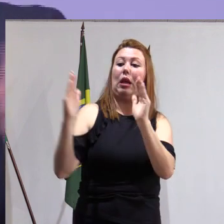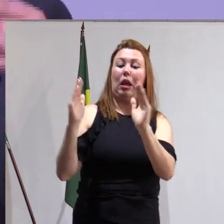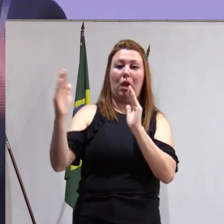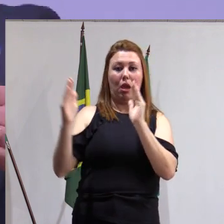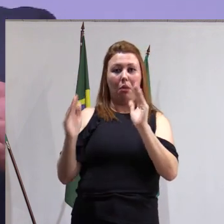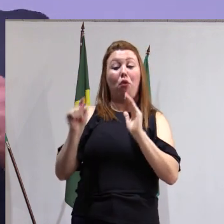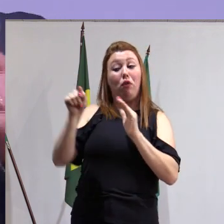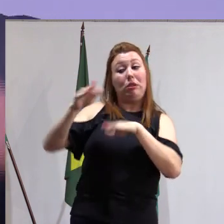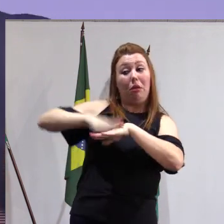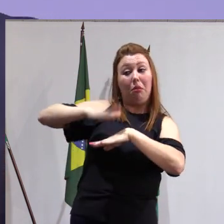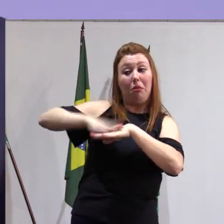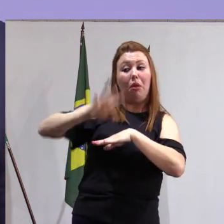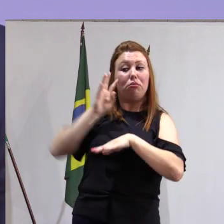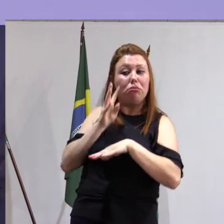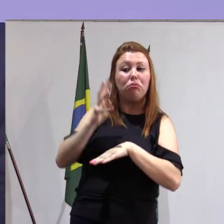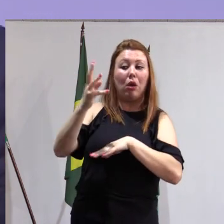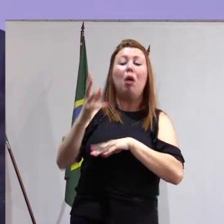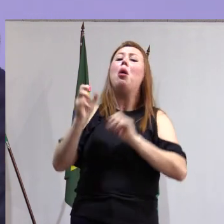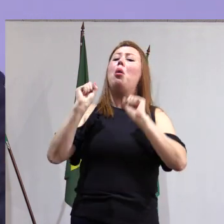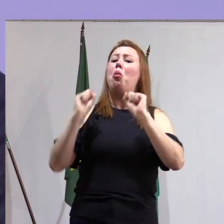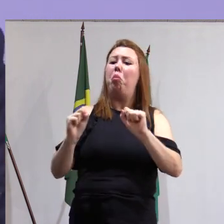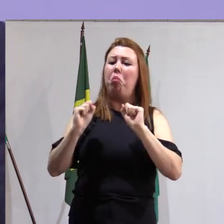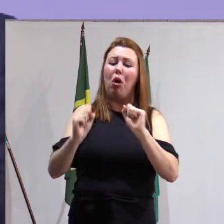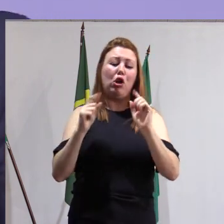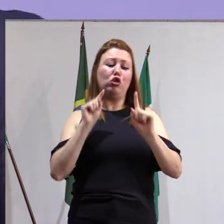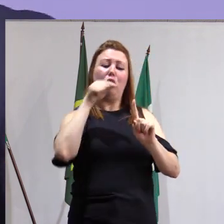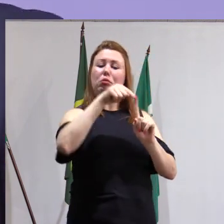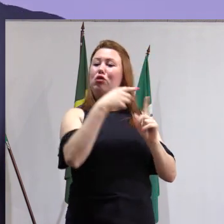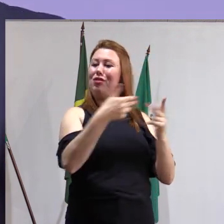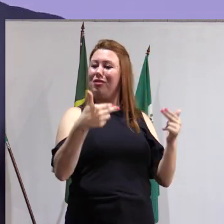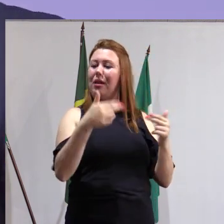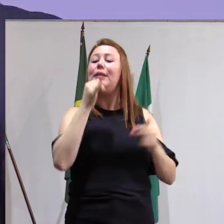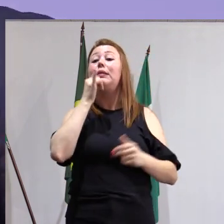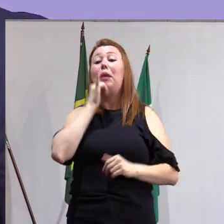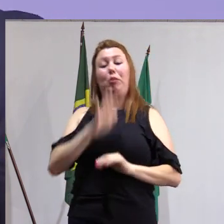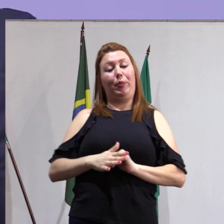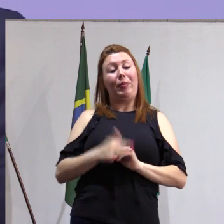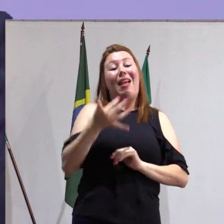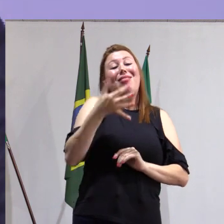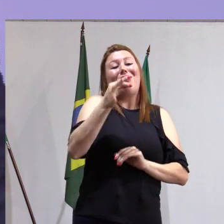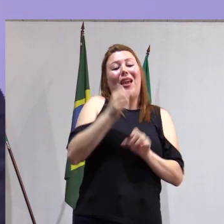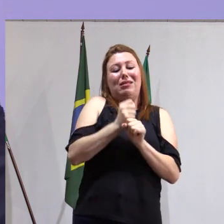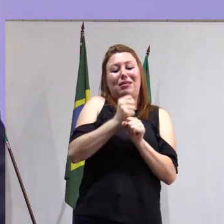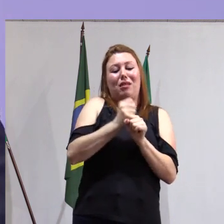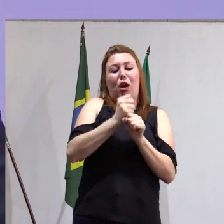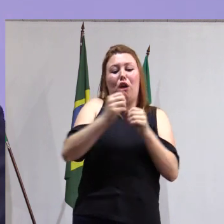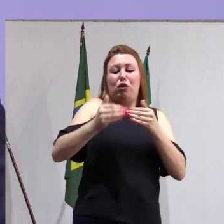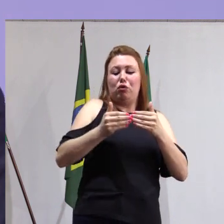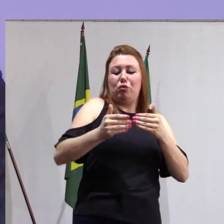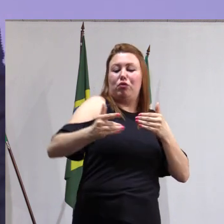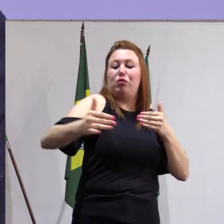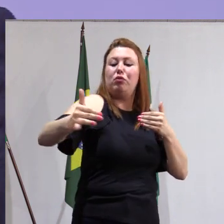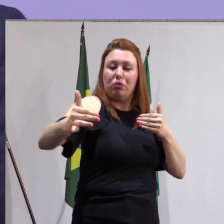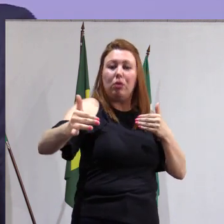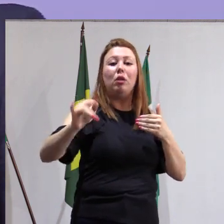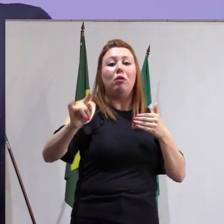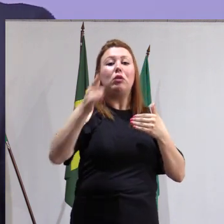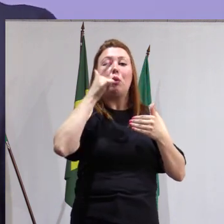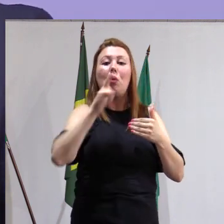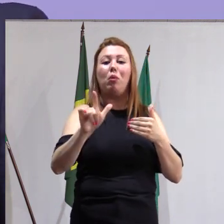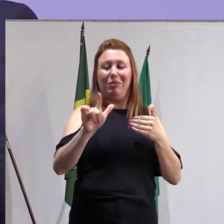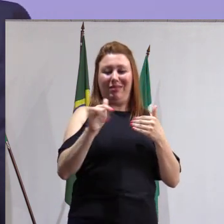uma autonomia, para que você alcance esses objetivos. Por exemplo, daqui a 10 anos, tem assim, uma suplementação ao valor do